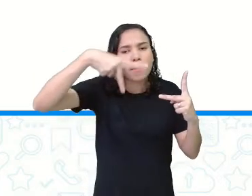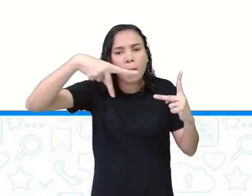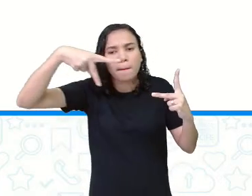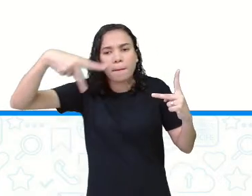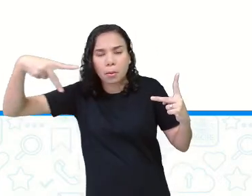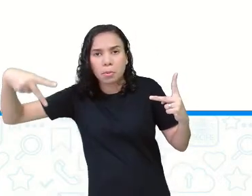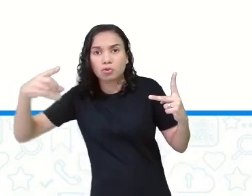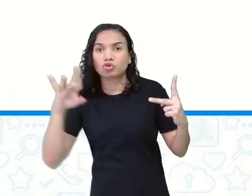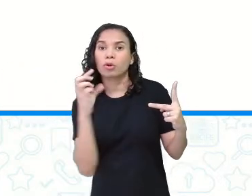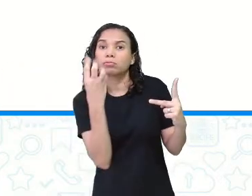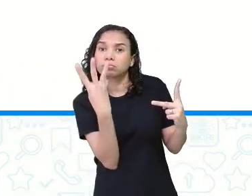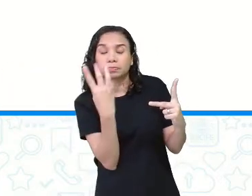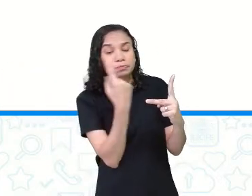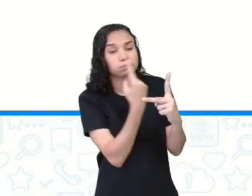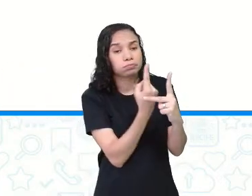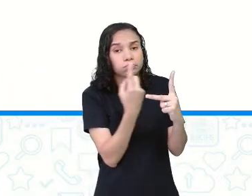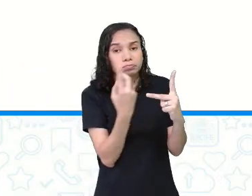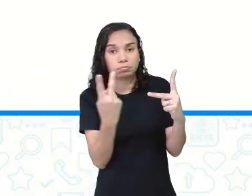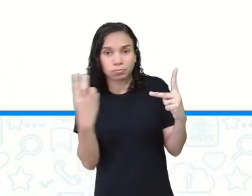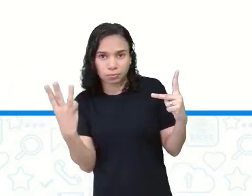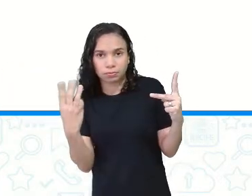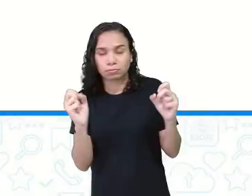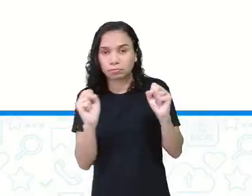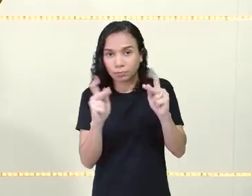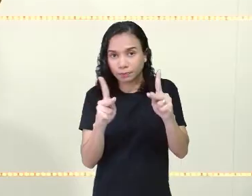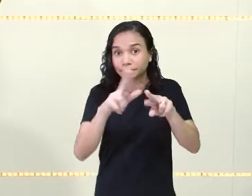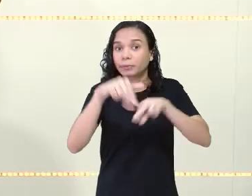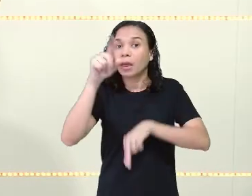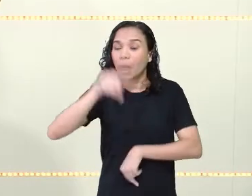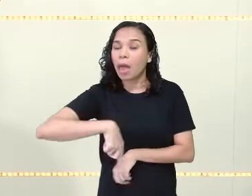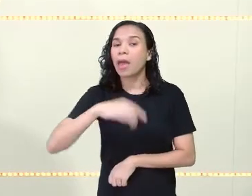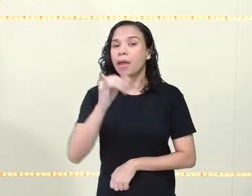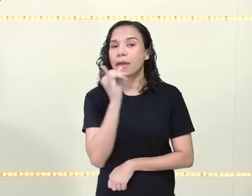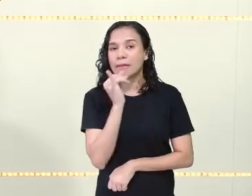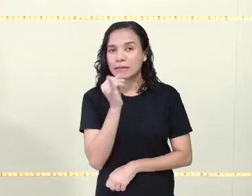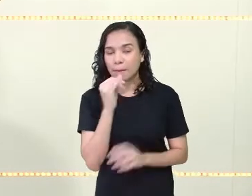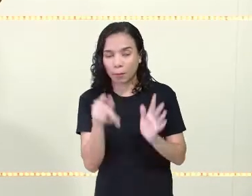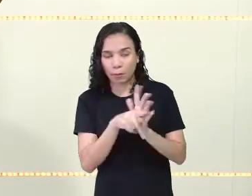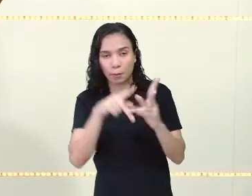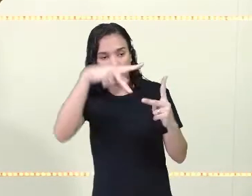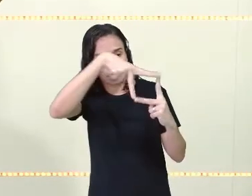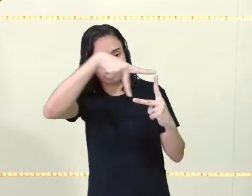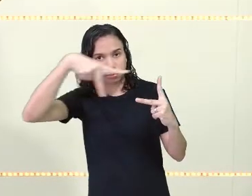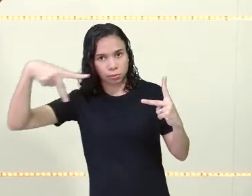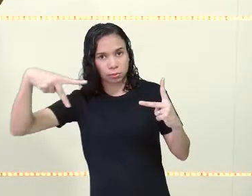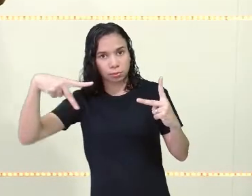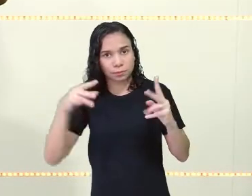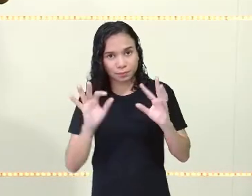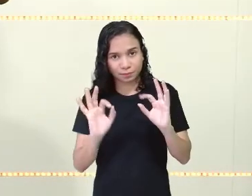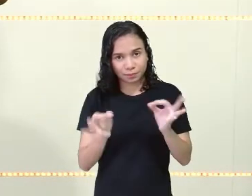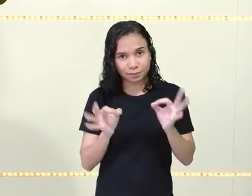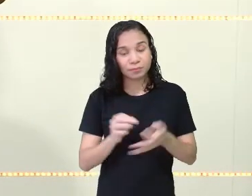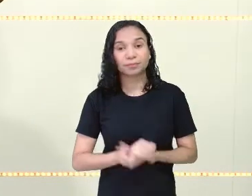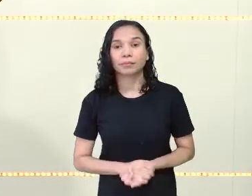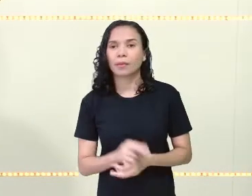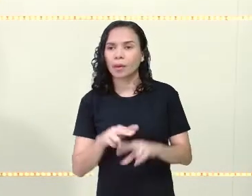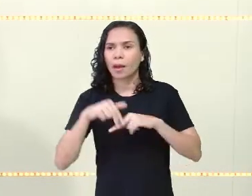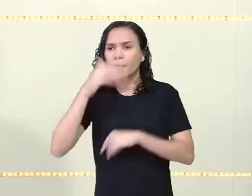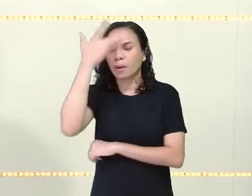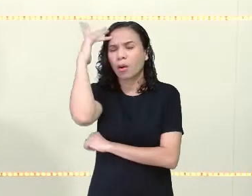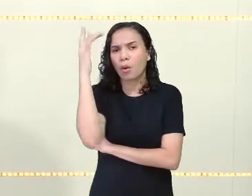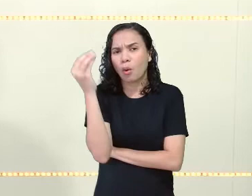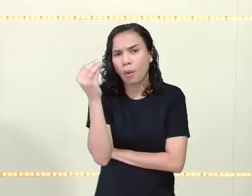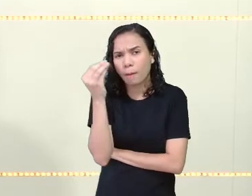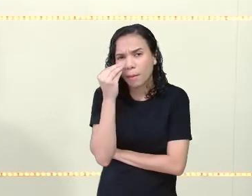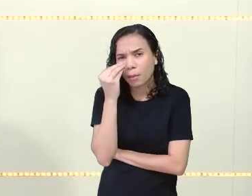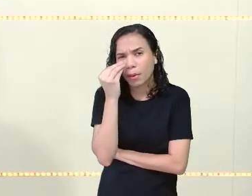essa tirinha com apenas 3 quadrinhos, tá? Então, isso é um exemplo de tirinha. Você vai olhar